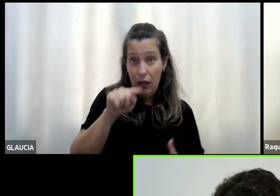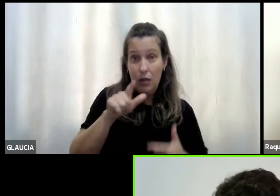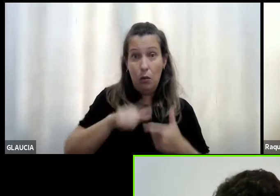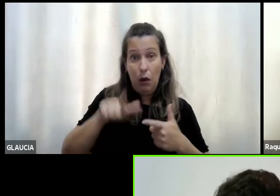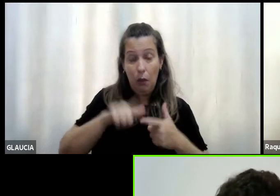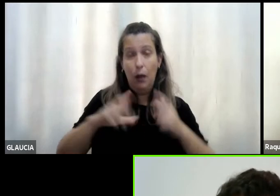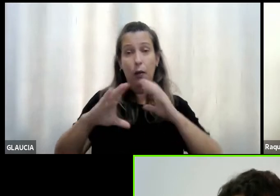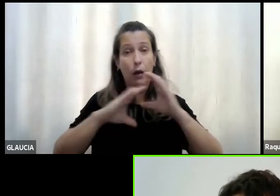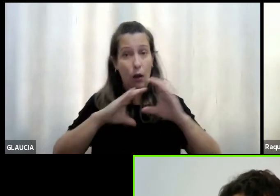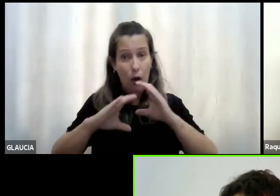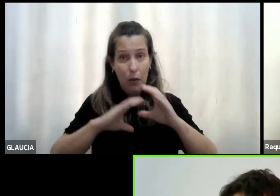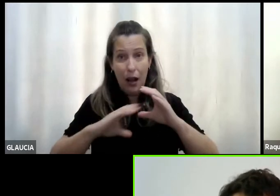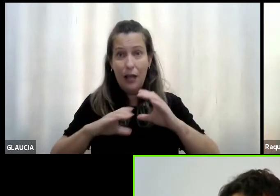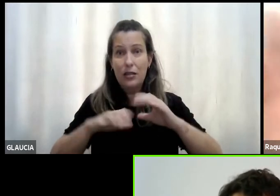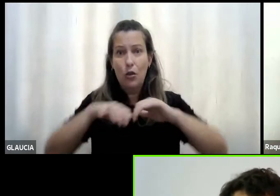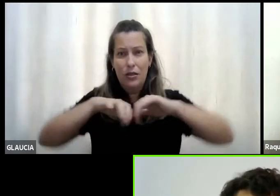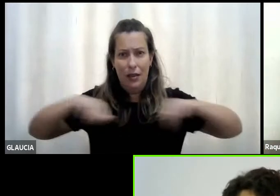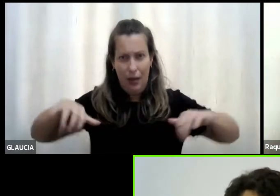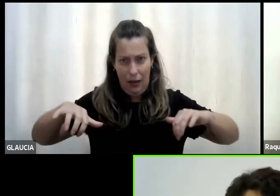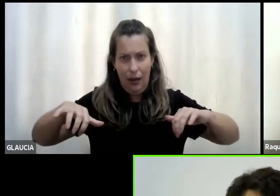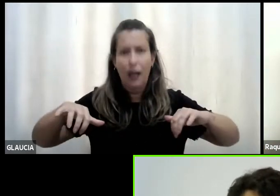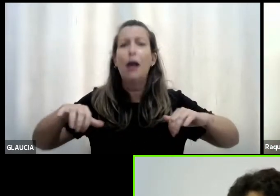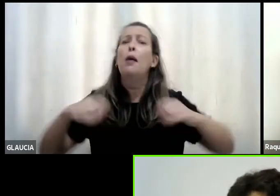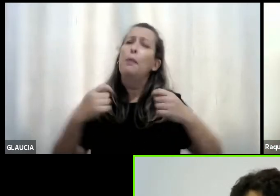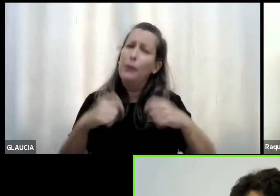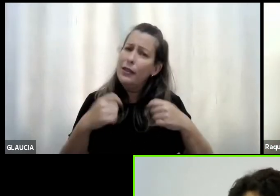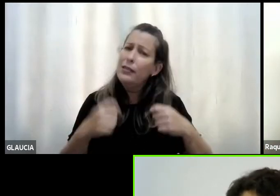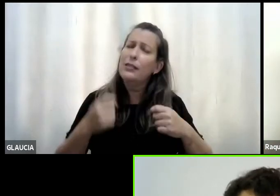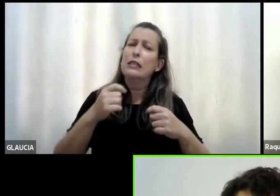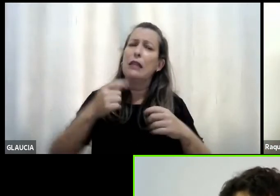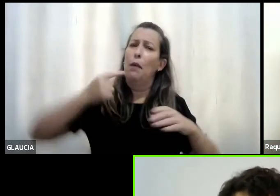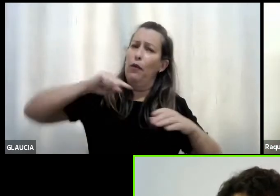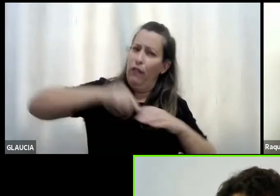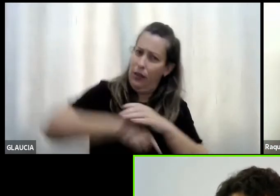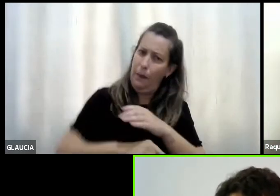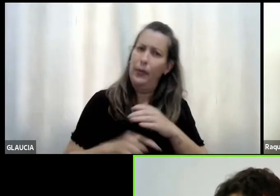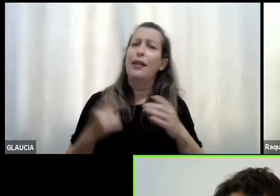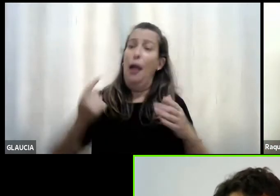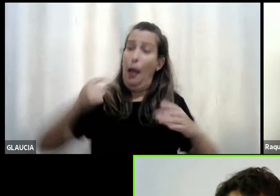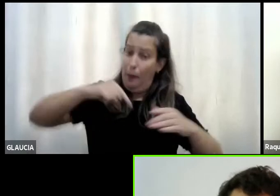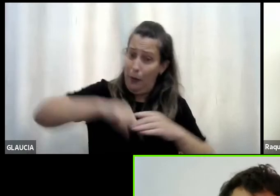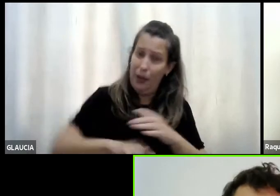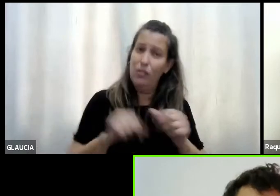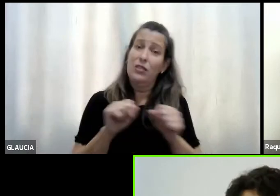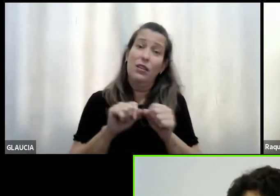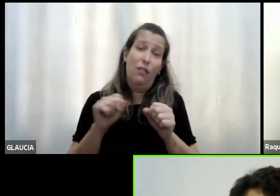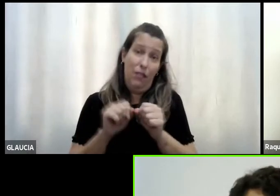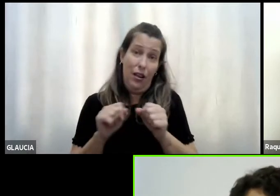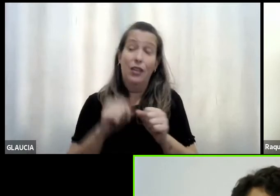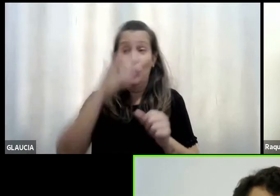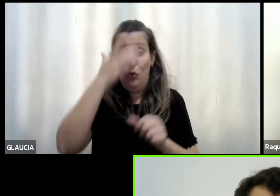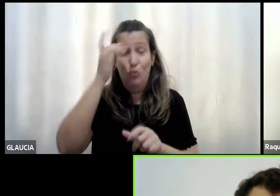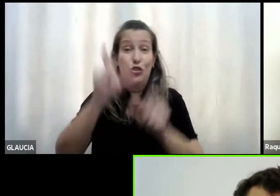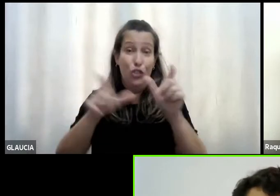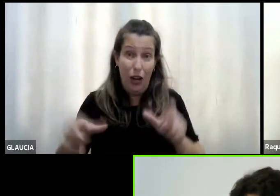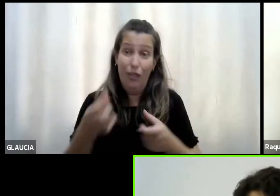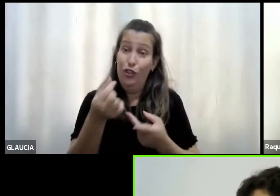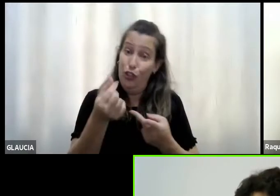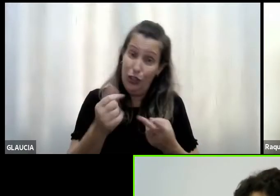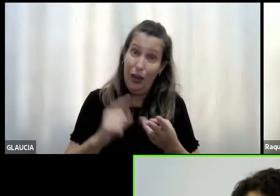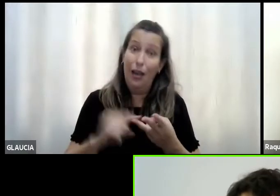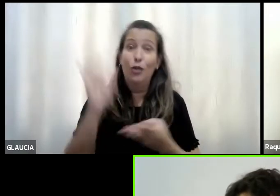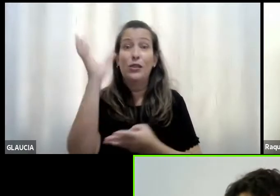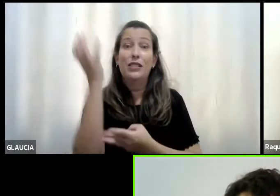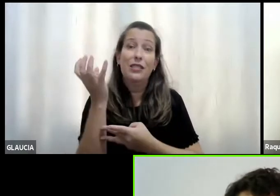comunicação fragmentária precisa de aprofundamento. Aprofundamento se faz com gente, dinheiro e com o sinal chegando. Então, é